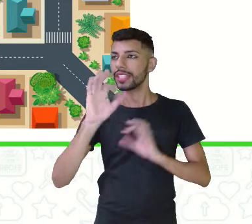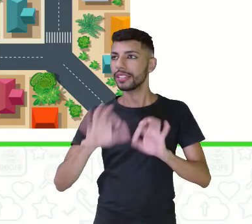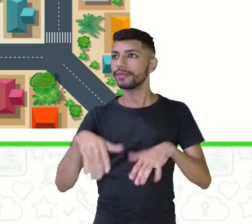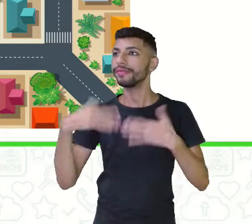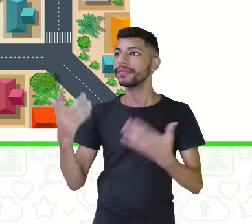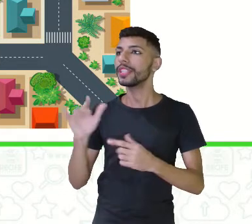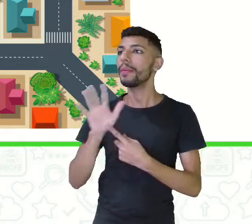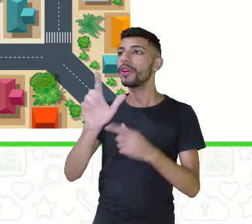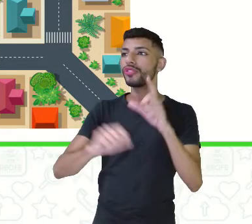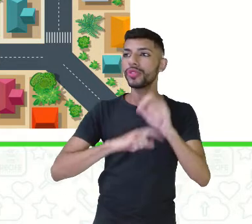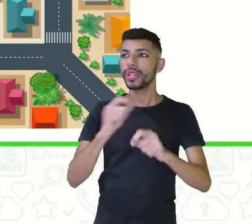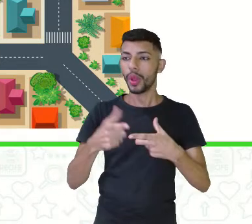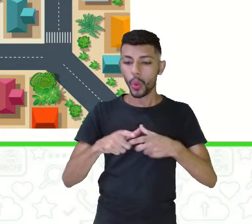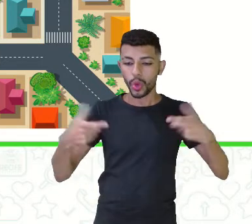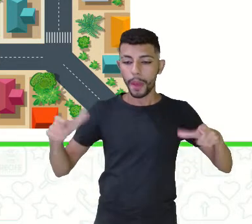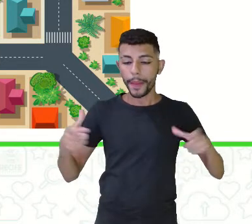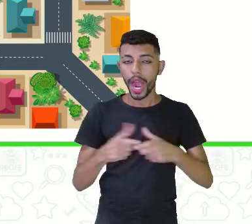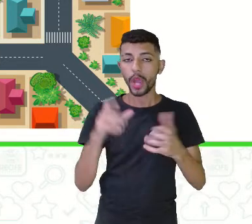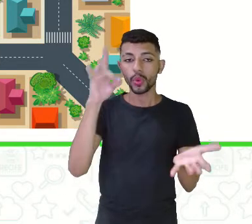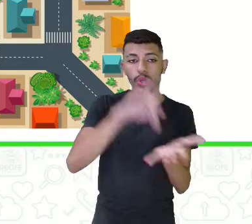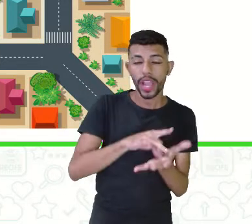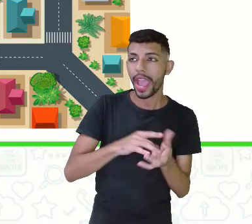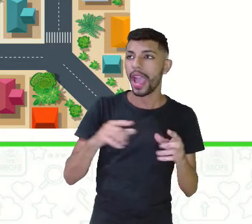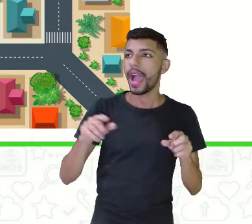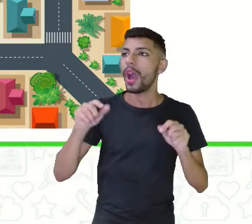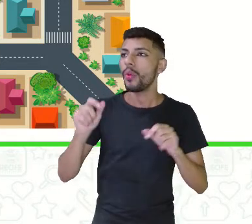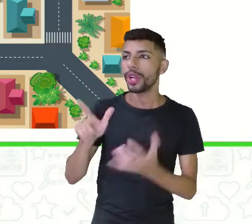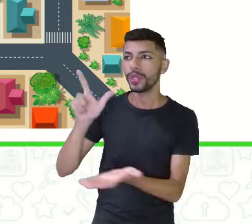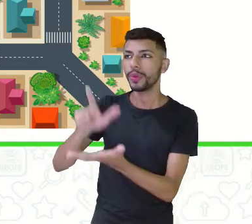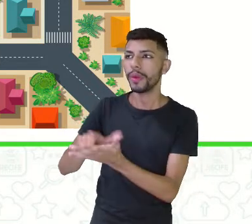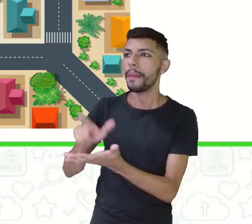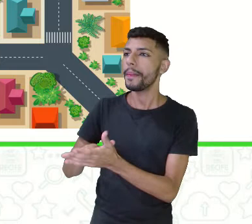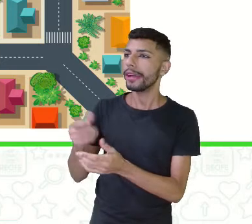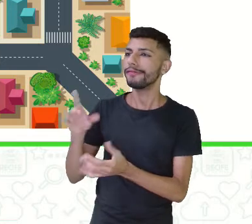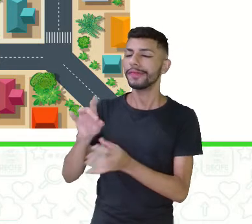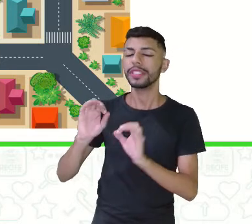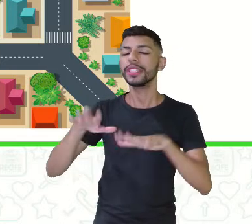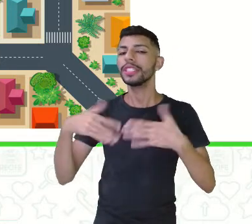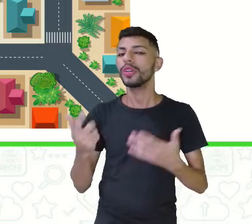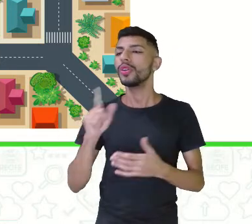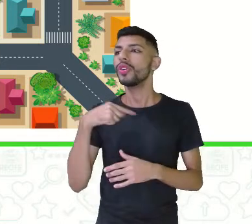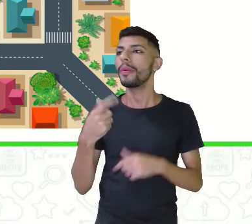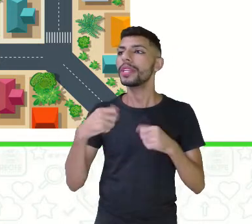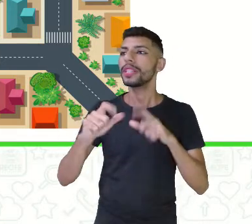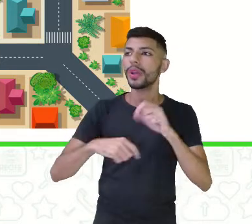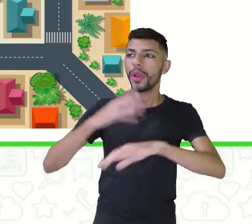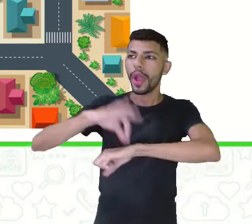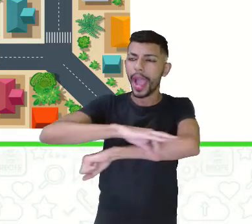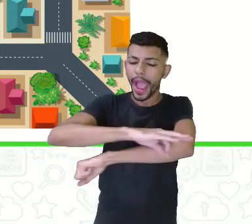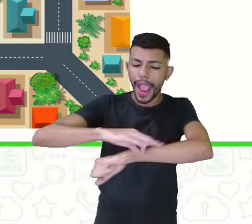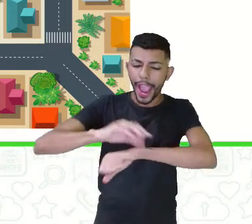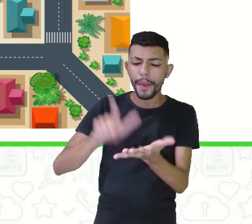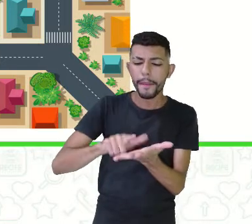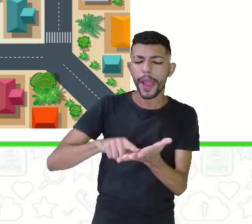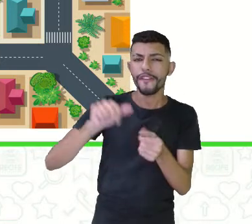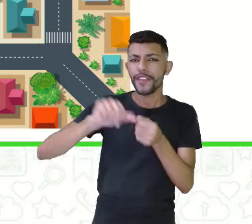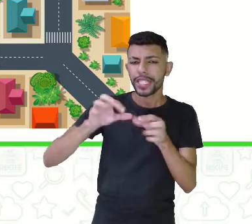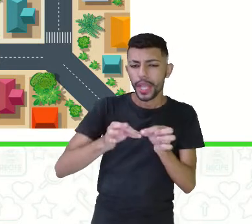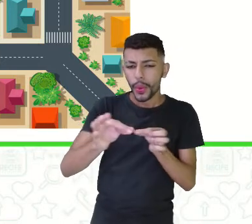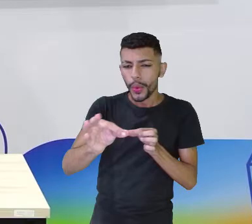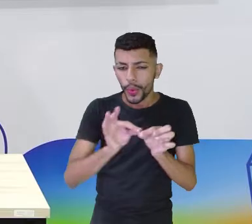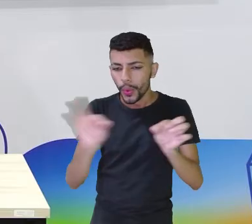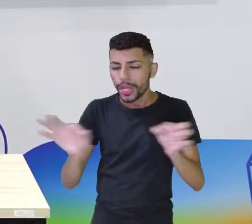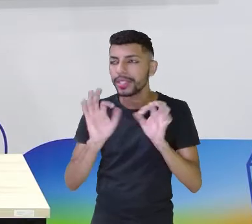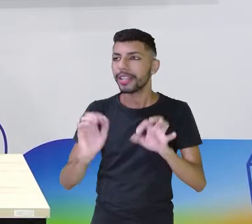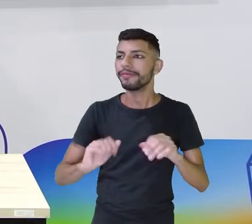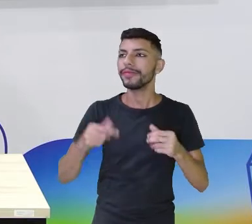precisar colocar uma régua ou um pedaço de papel e depois fazer a sua medida e ver a